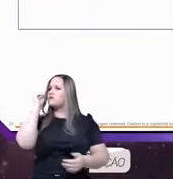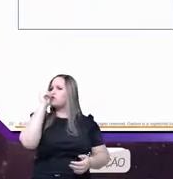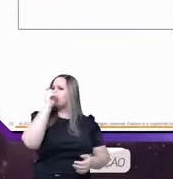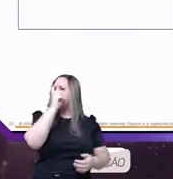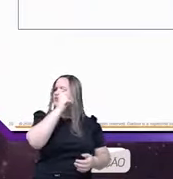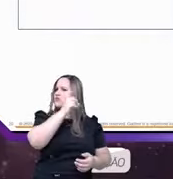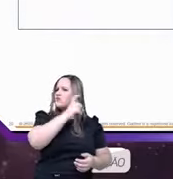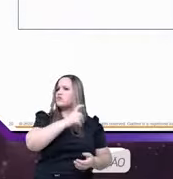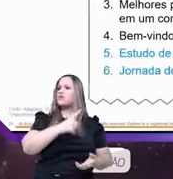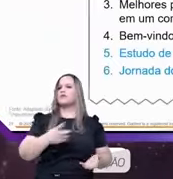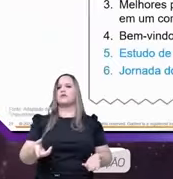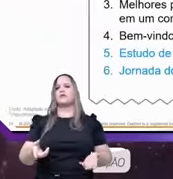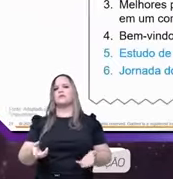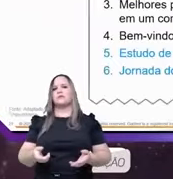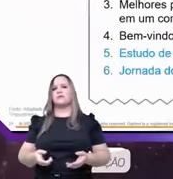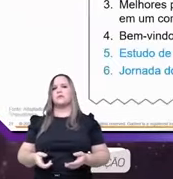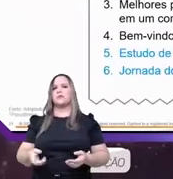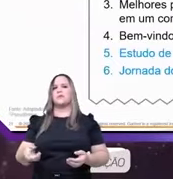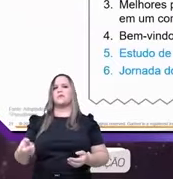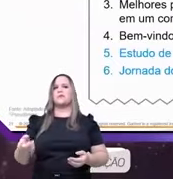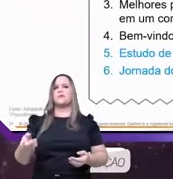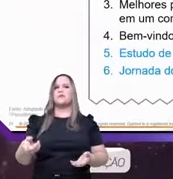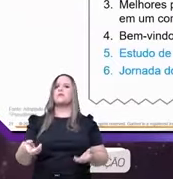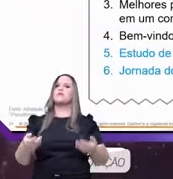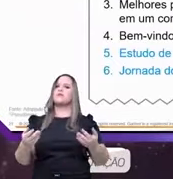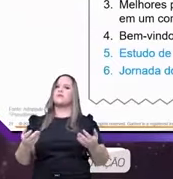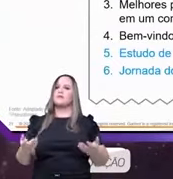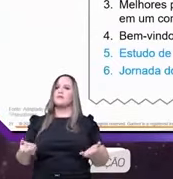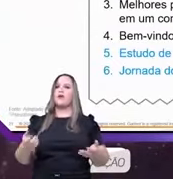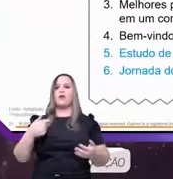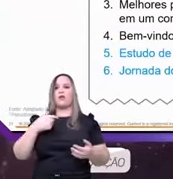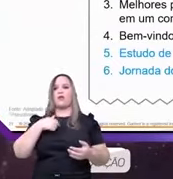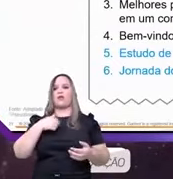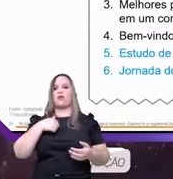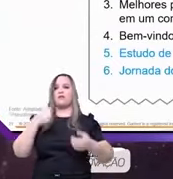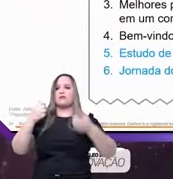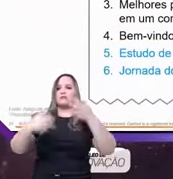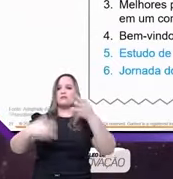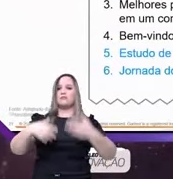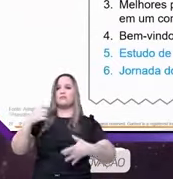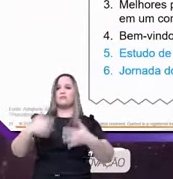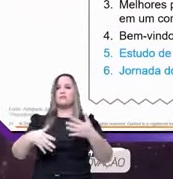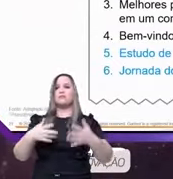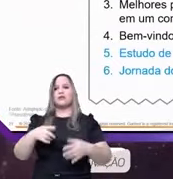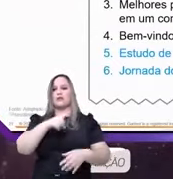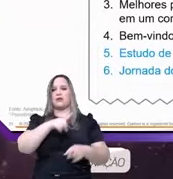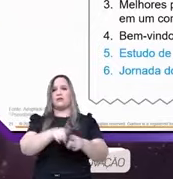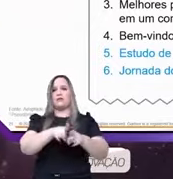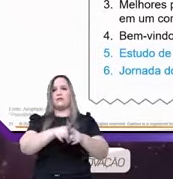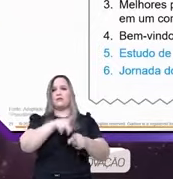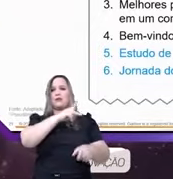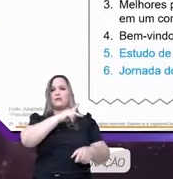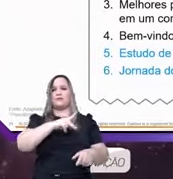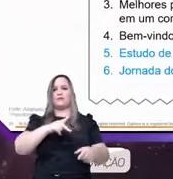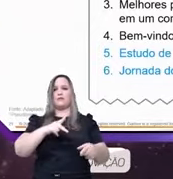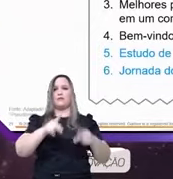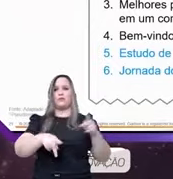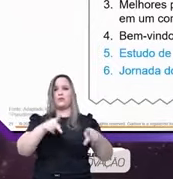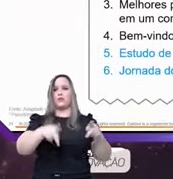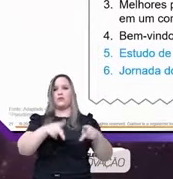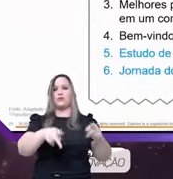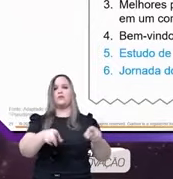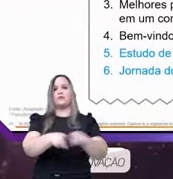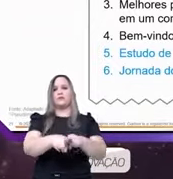E nesse caso, até evoco o nosso promotor aqui, o Dr. Luiz Antônio, porque ele luta muito contra isso. Eu